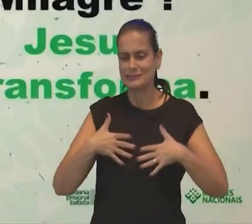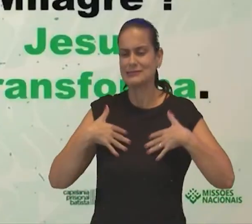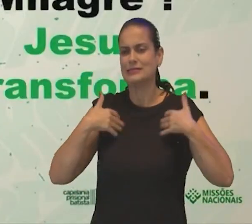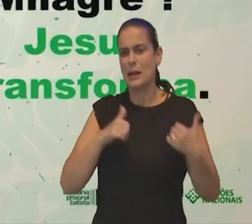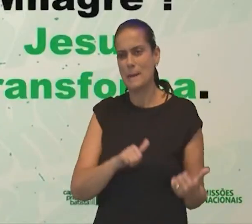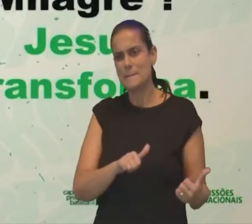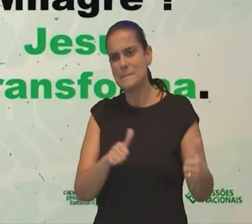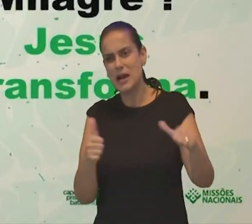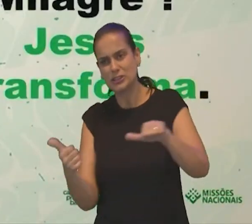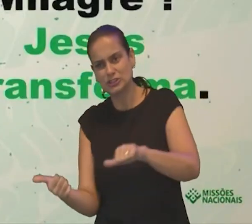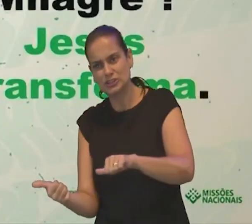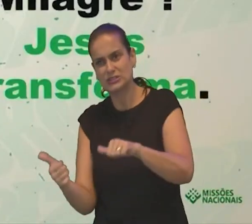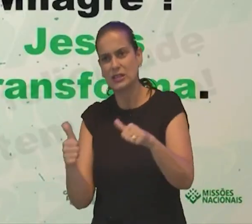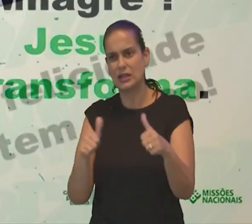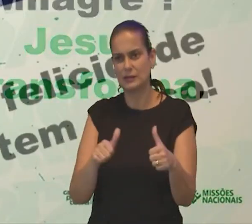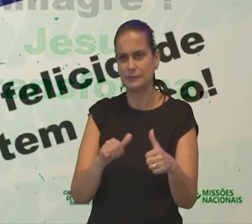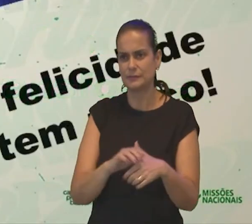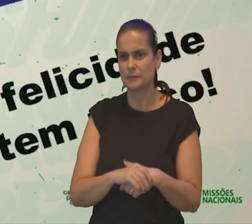Pode passar.